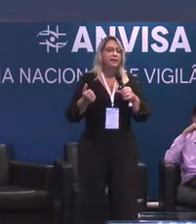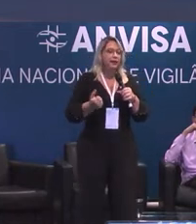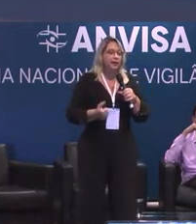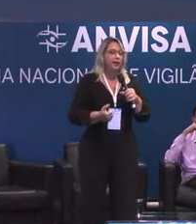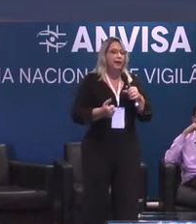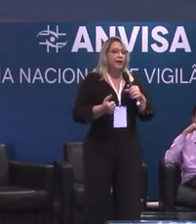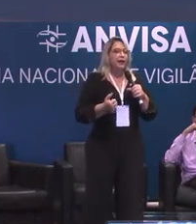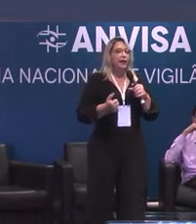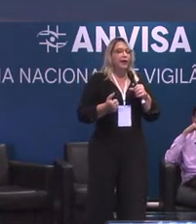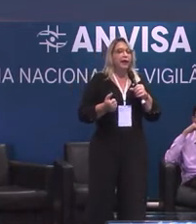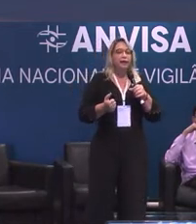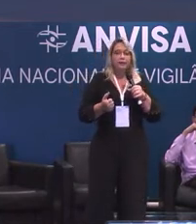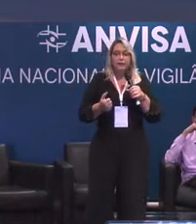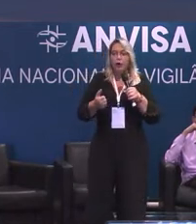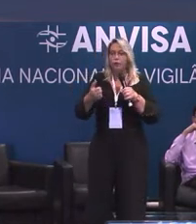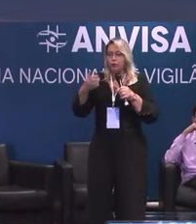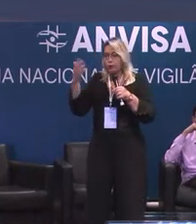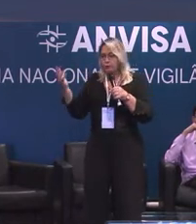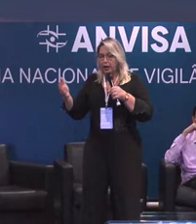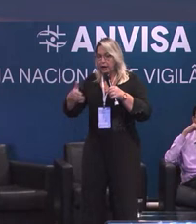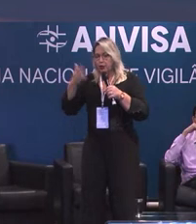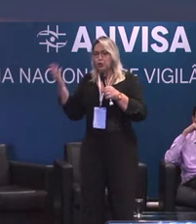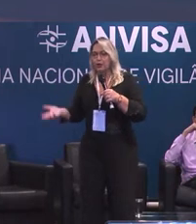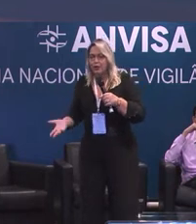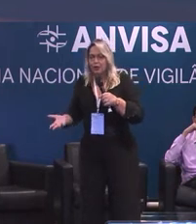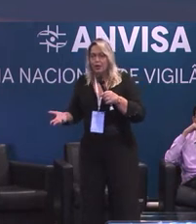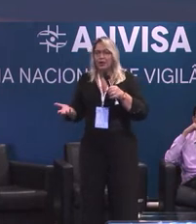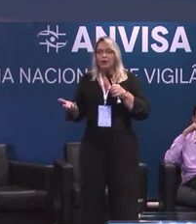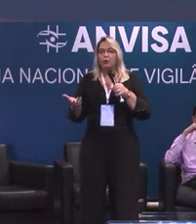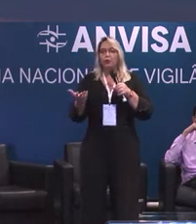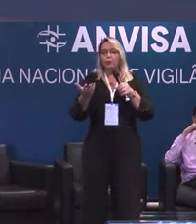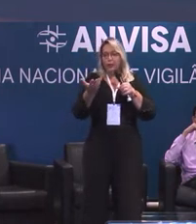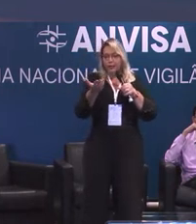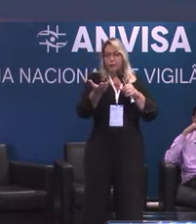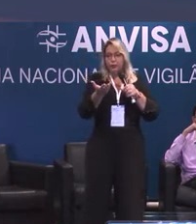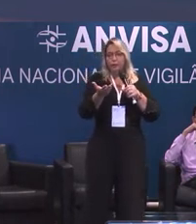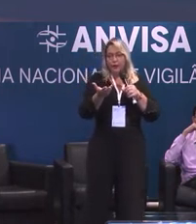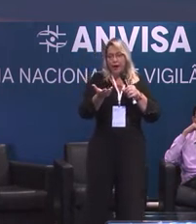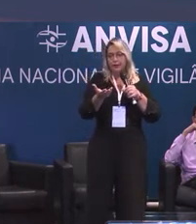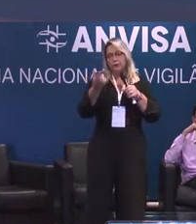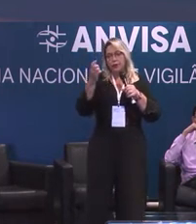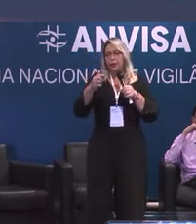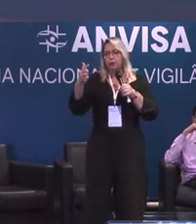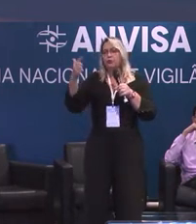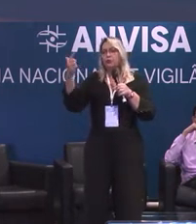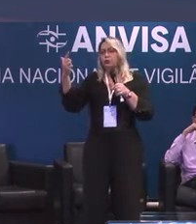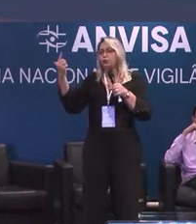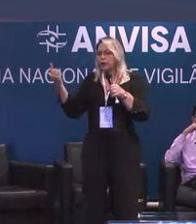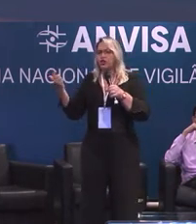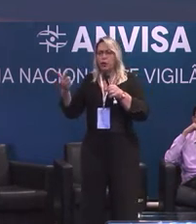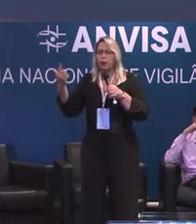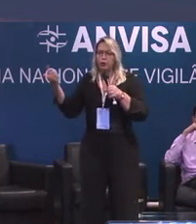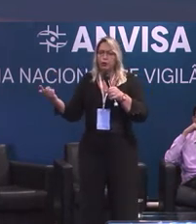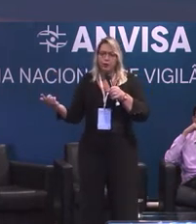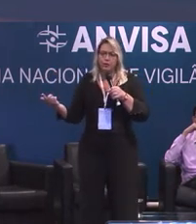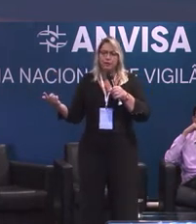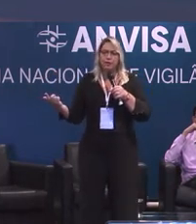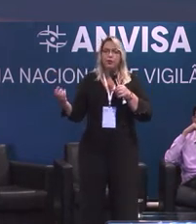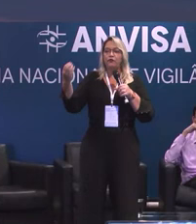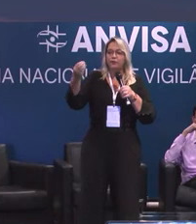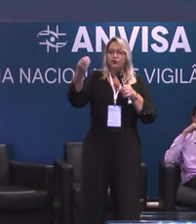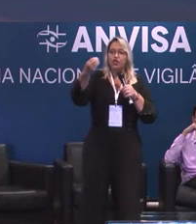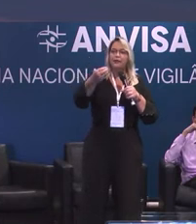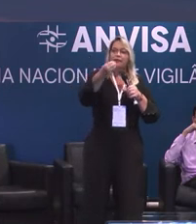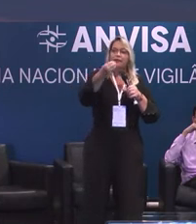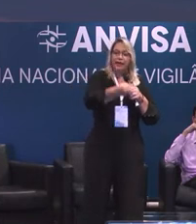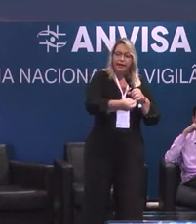aqui, salvo melhor juízo, o município de Pinhais é acho que é o único município que, de fato,